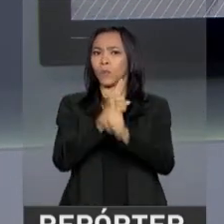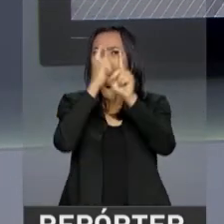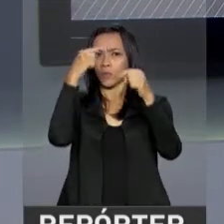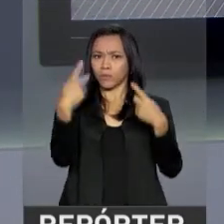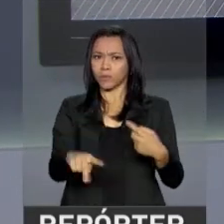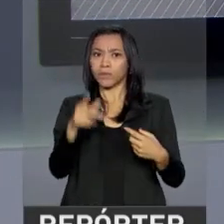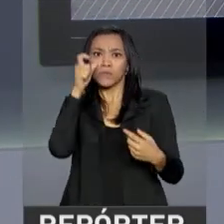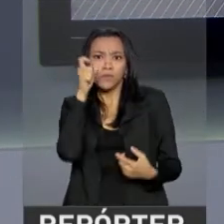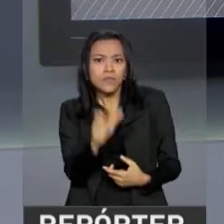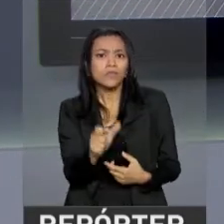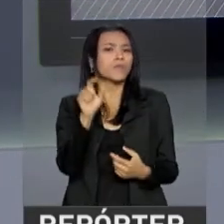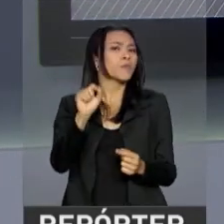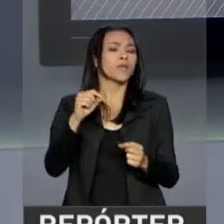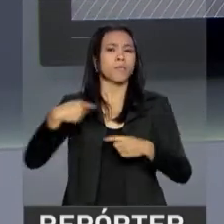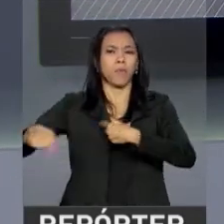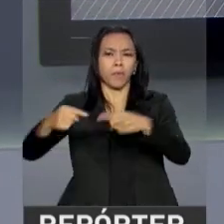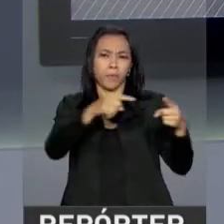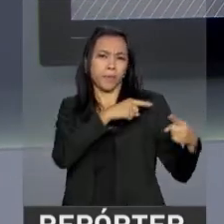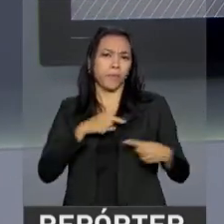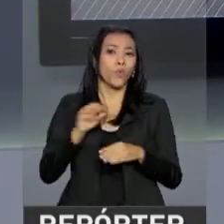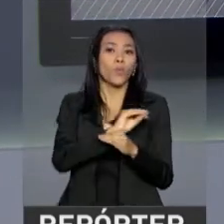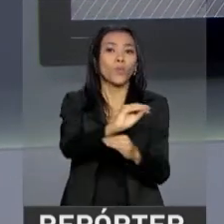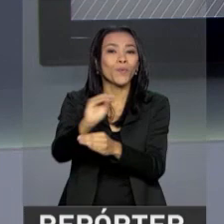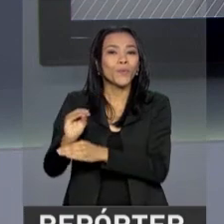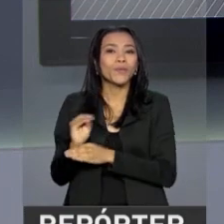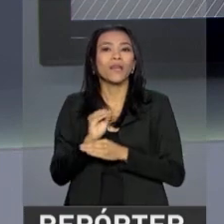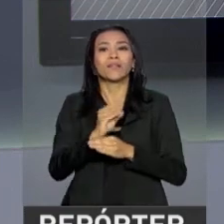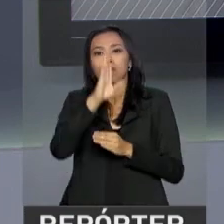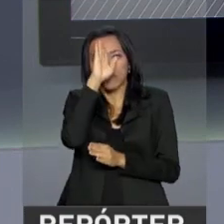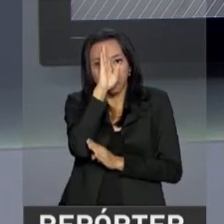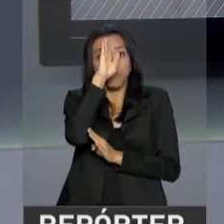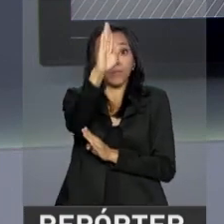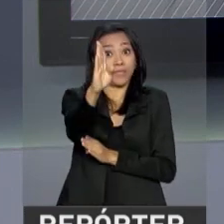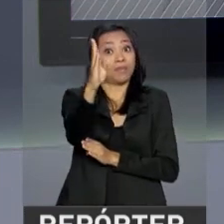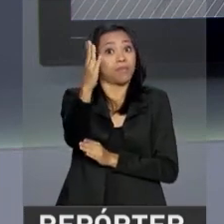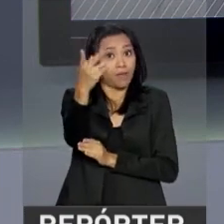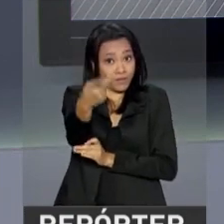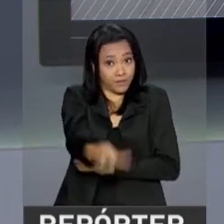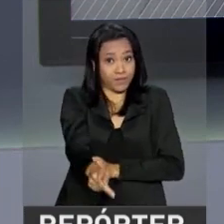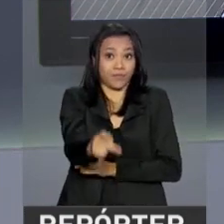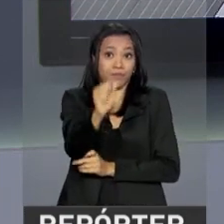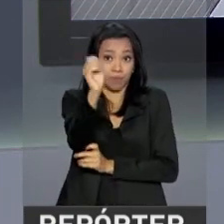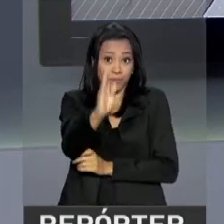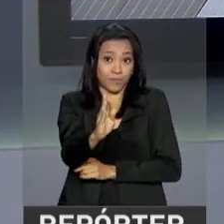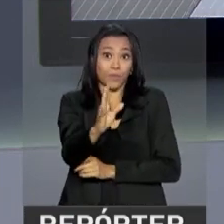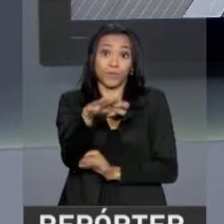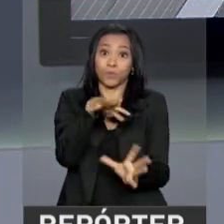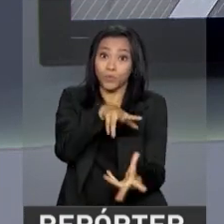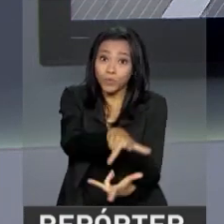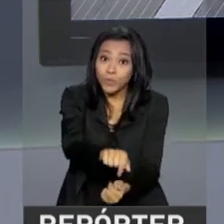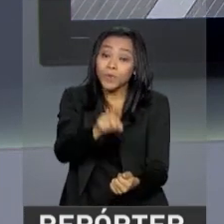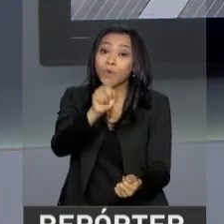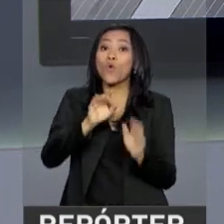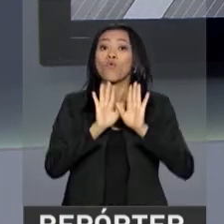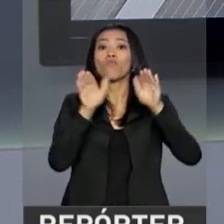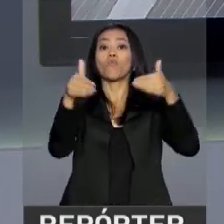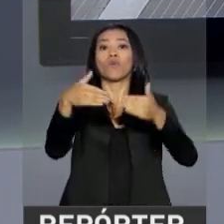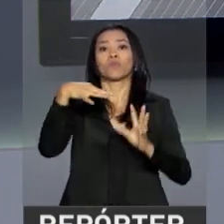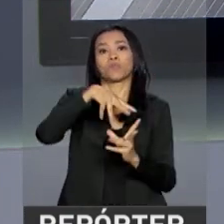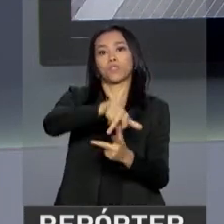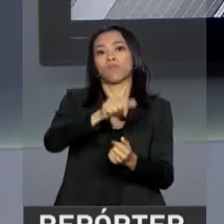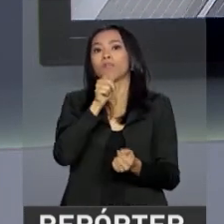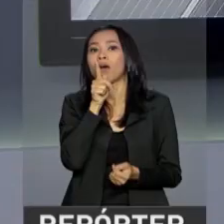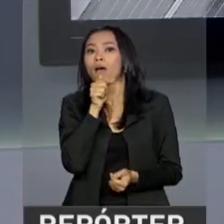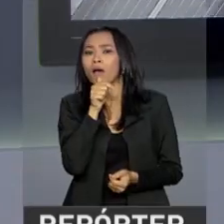em discutir a preservação de uma das principais riquezas naturais 8º fórum mundial da água vai contar com a participação